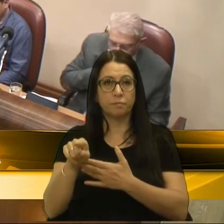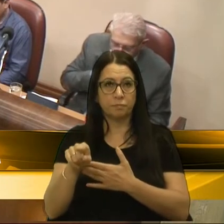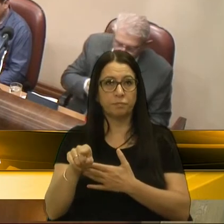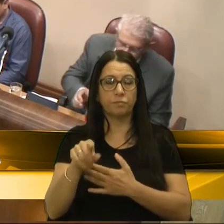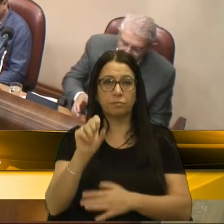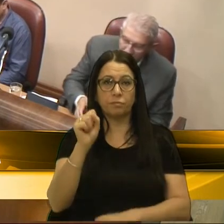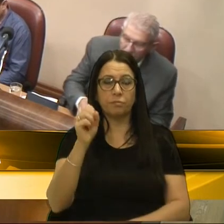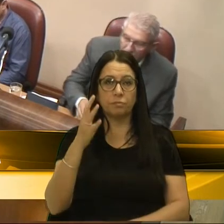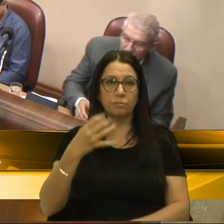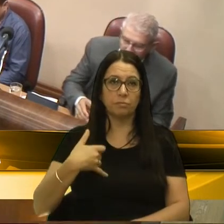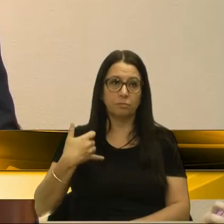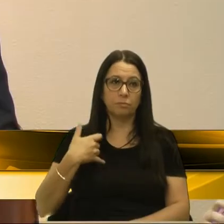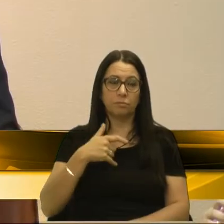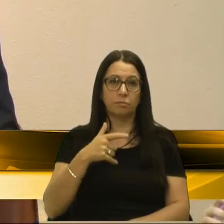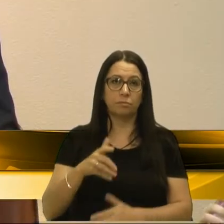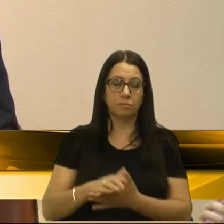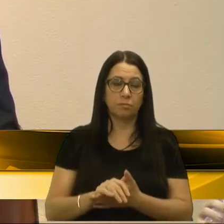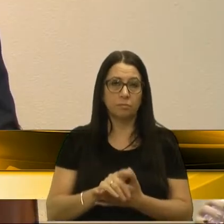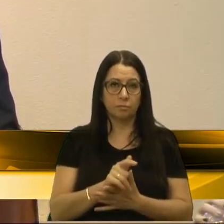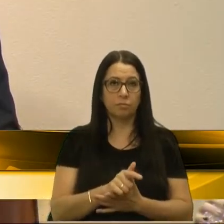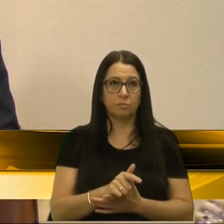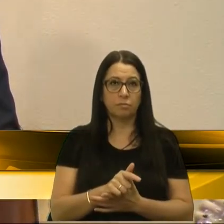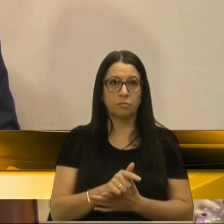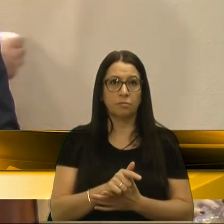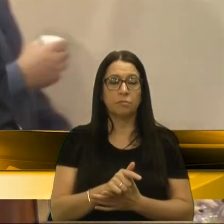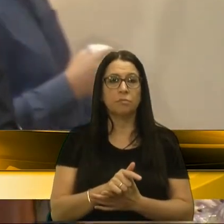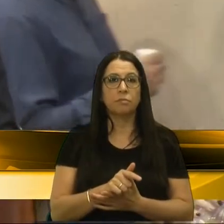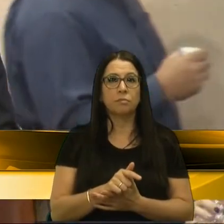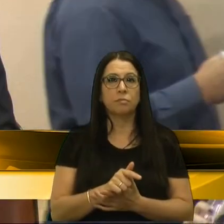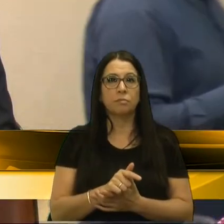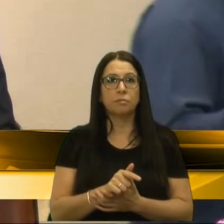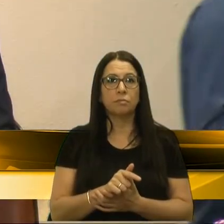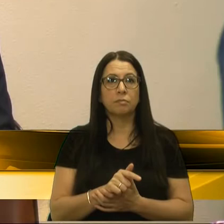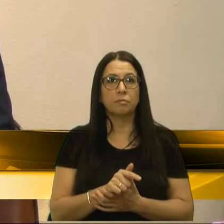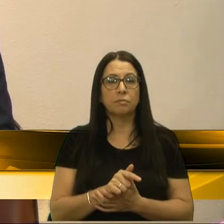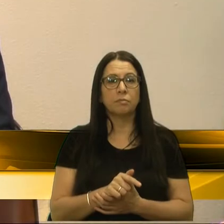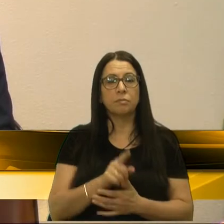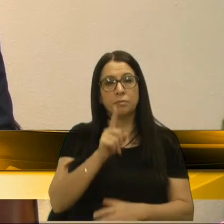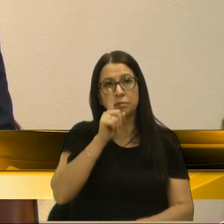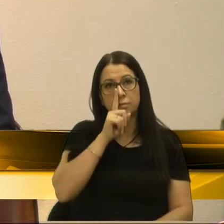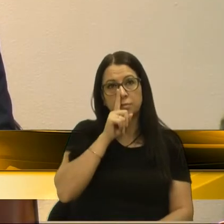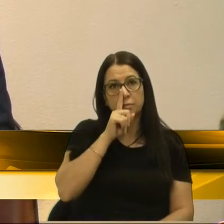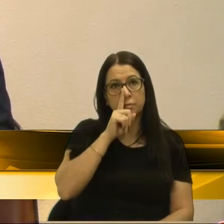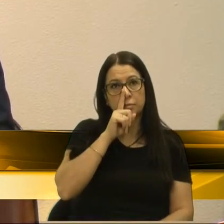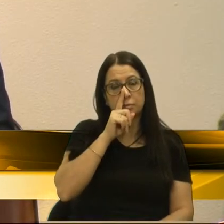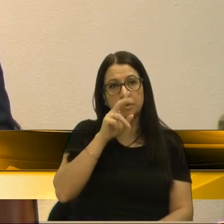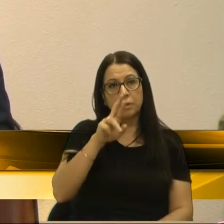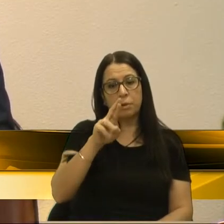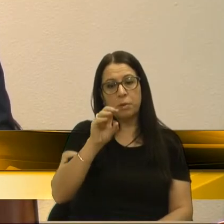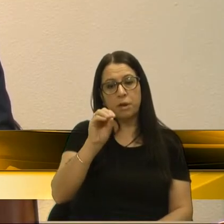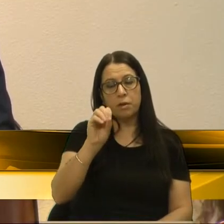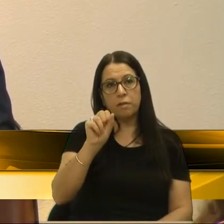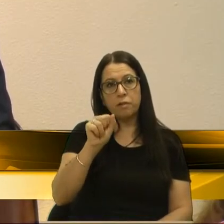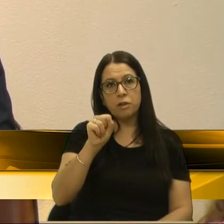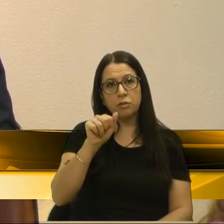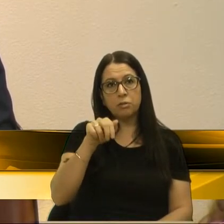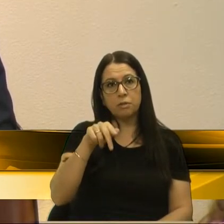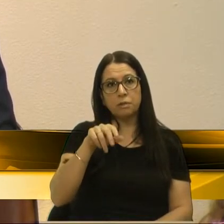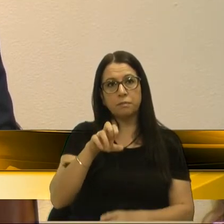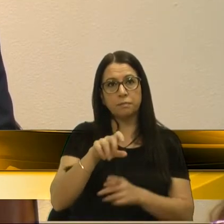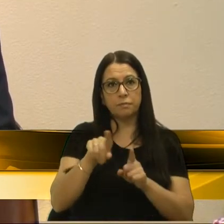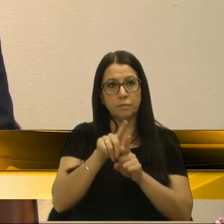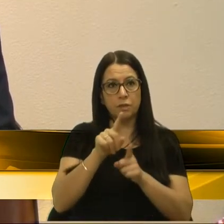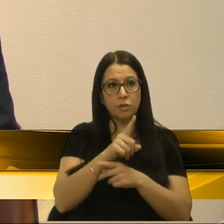84 anos. A dona Angelina Júlia de Azevedo é mãe da Rosane de Azevedo, que